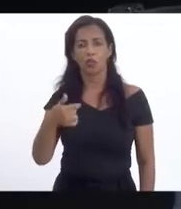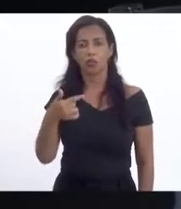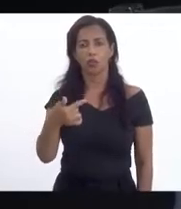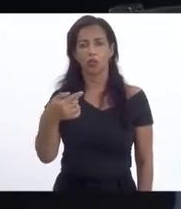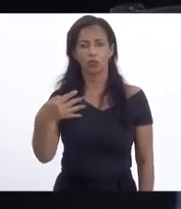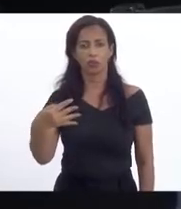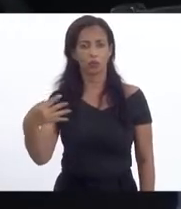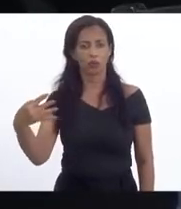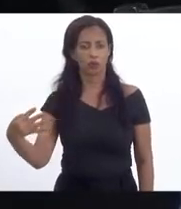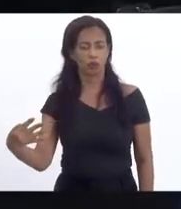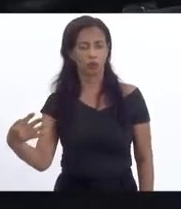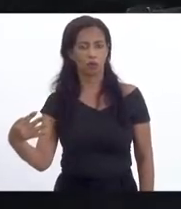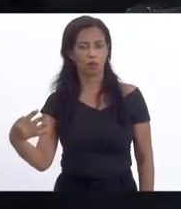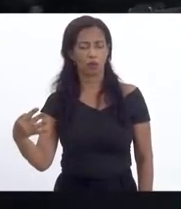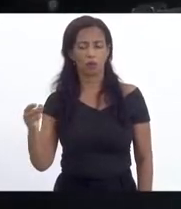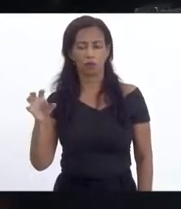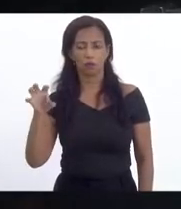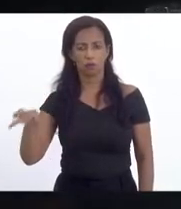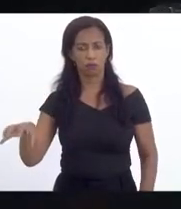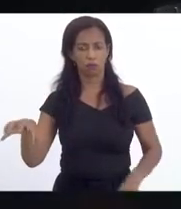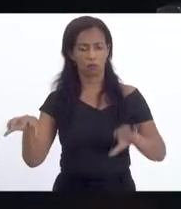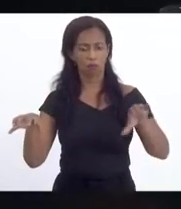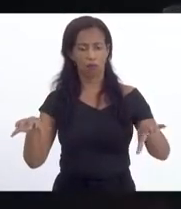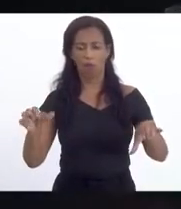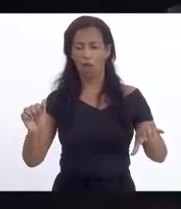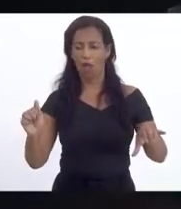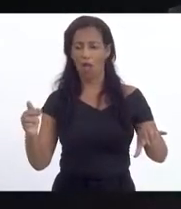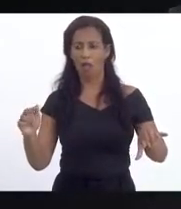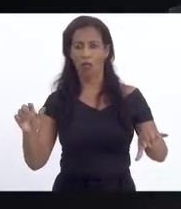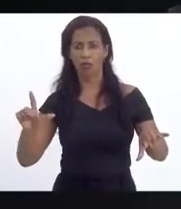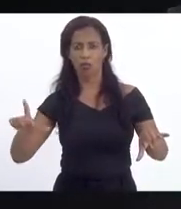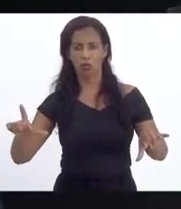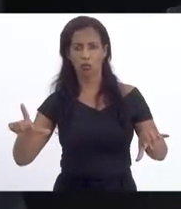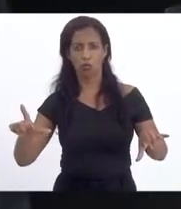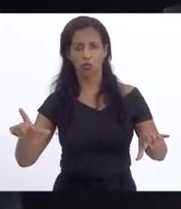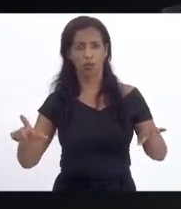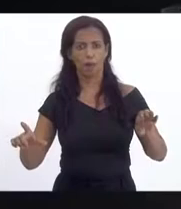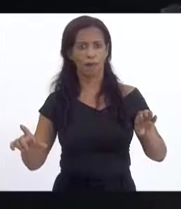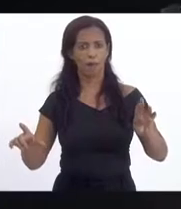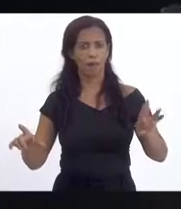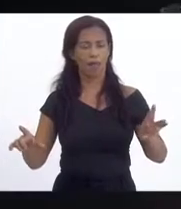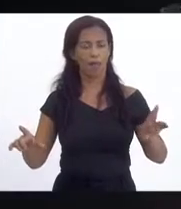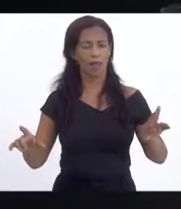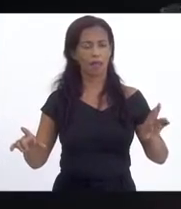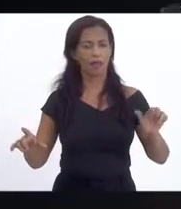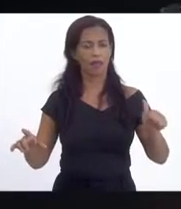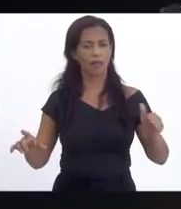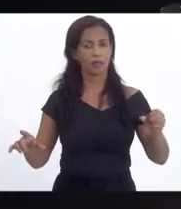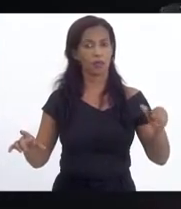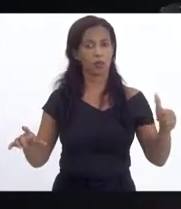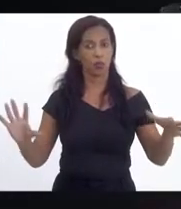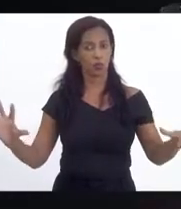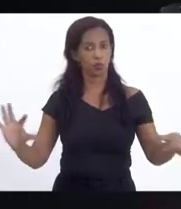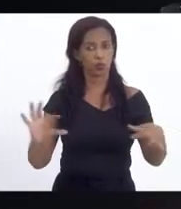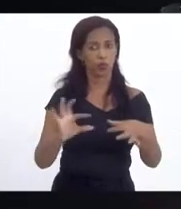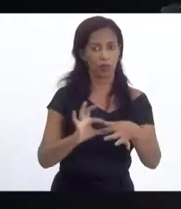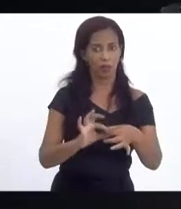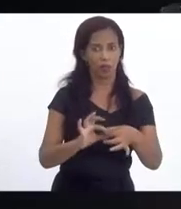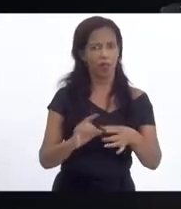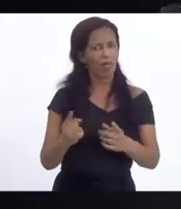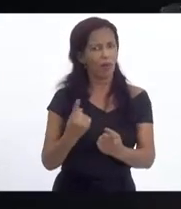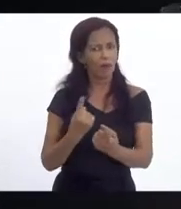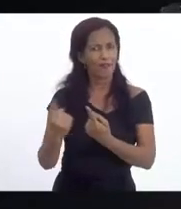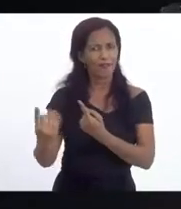RJ244, que ligará o Açu à BR-101. Importantíssima